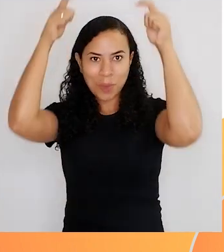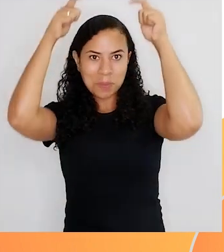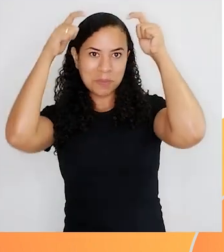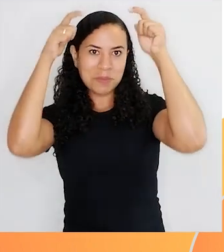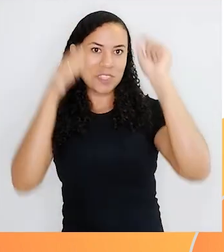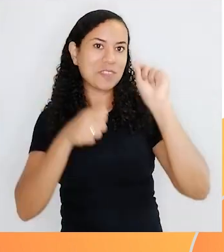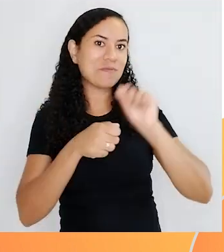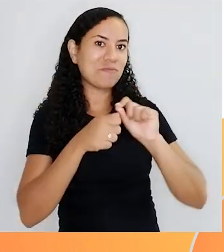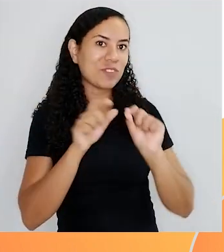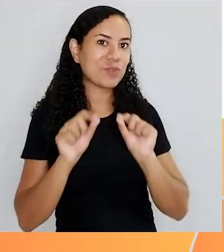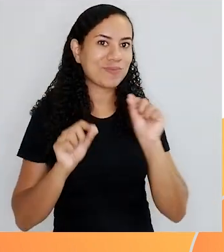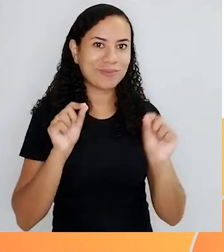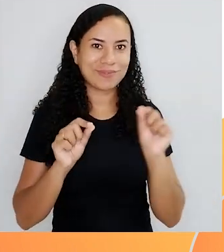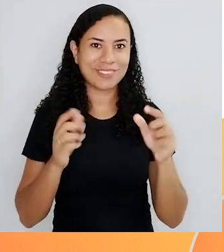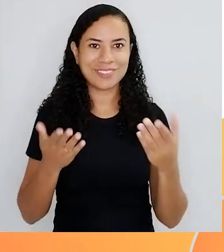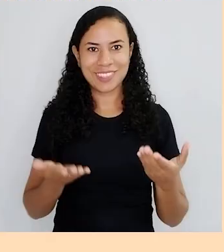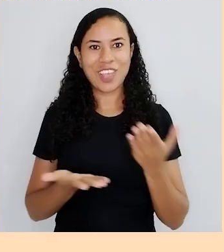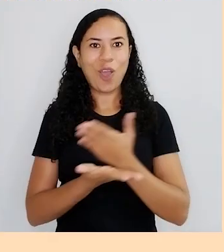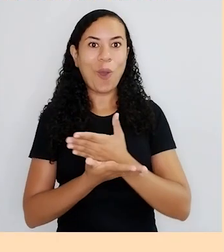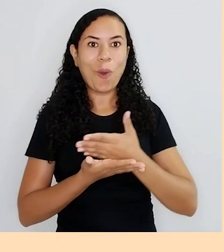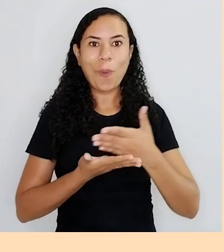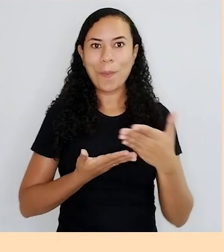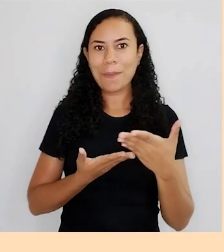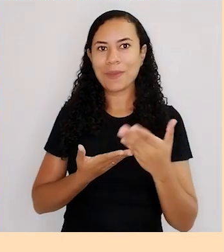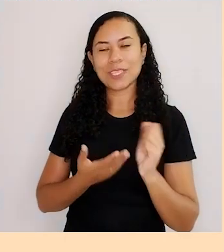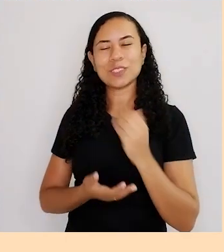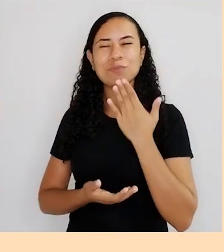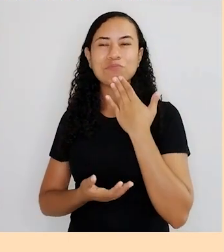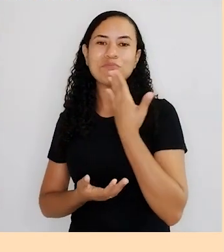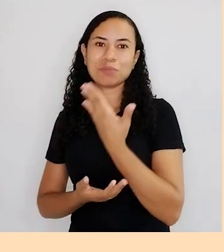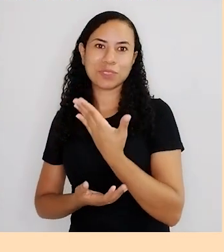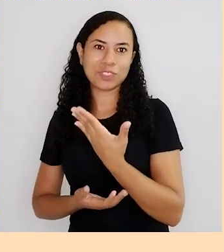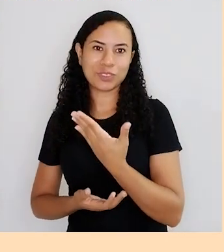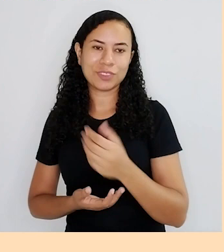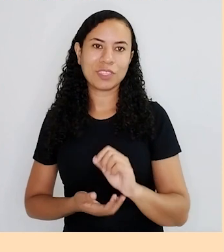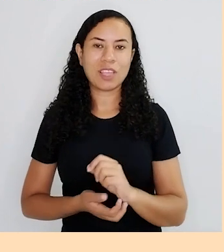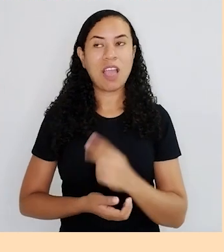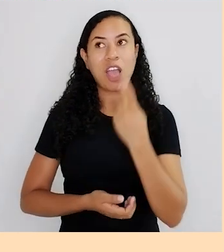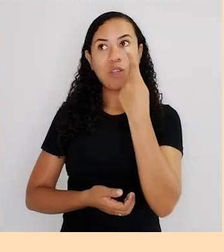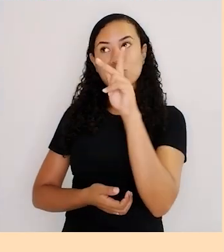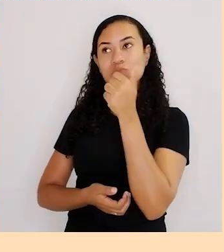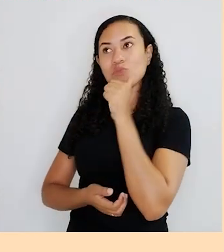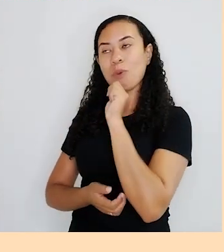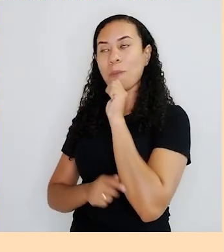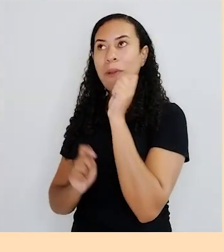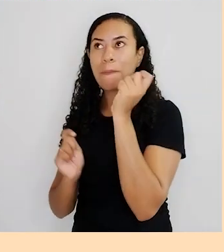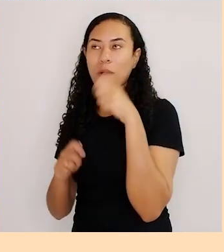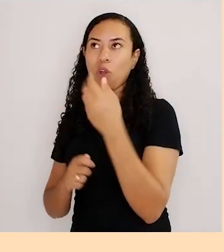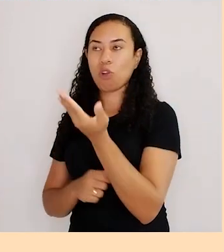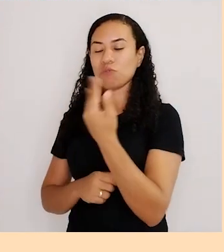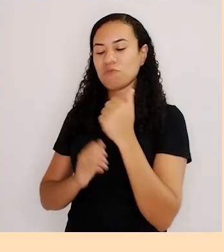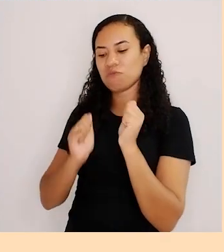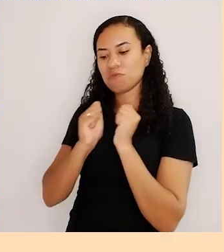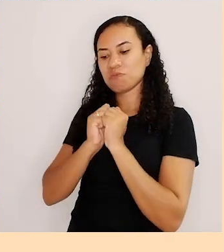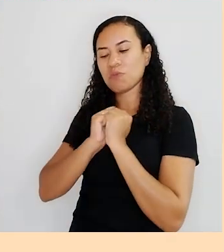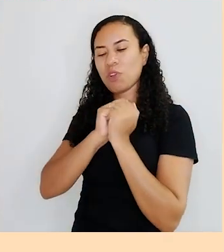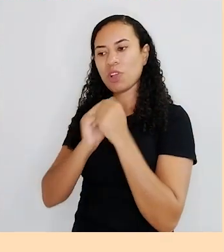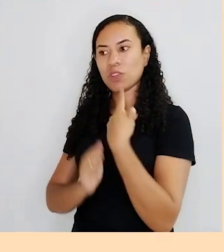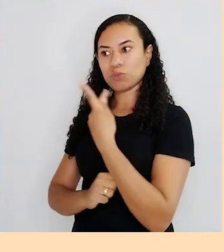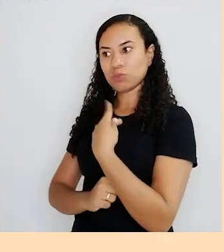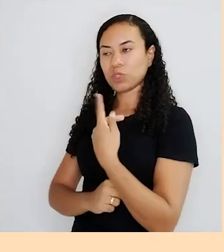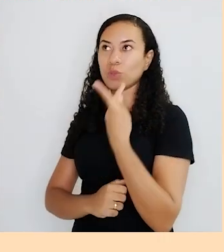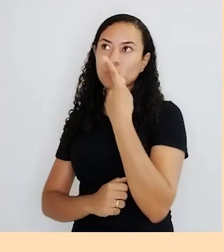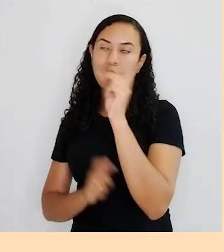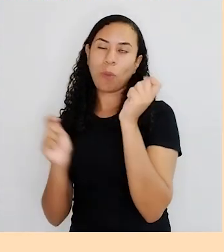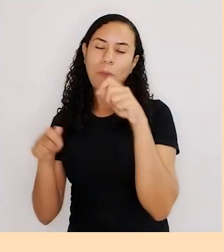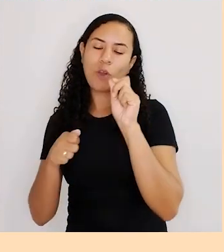dá sequência ali na proposta. A tua mãe poderia vir morar conosco e tu poderias preparar o meu